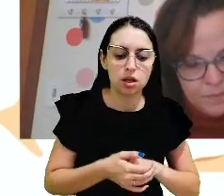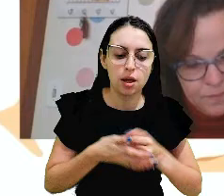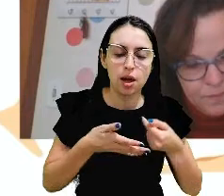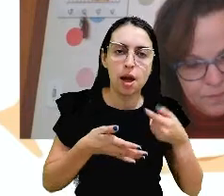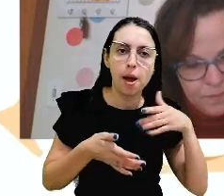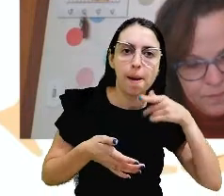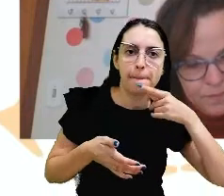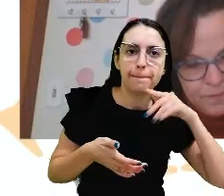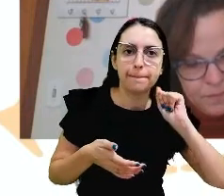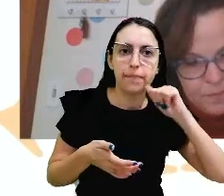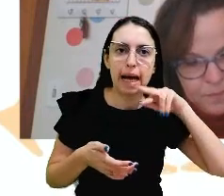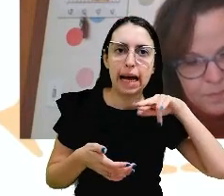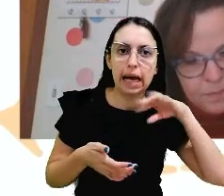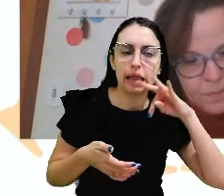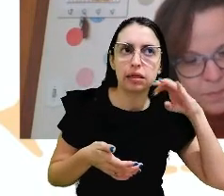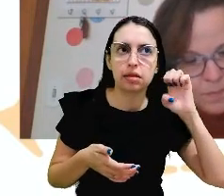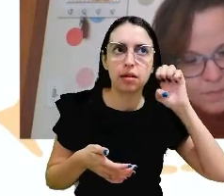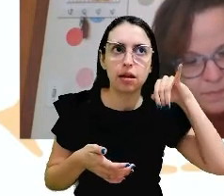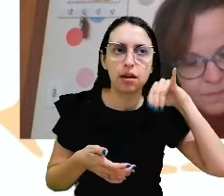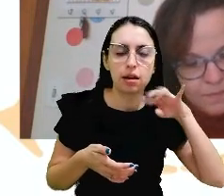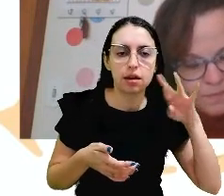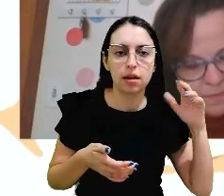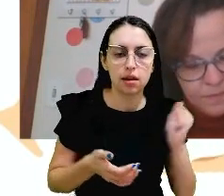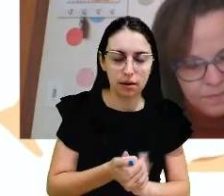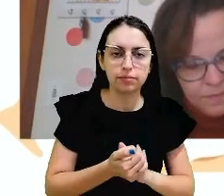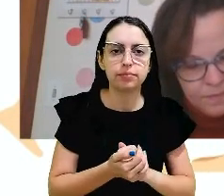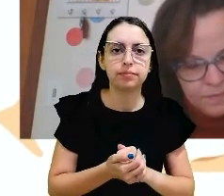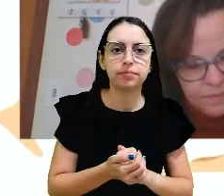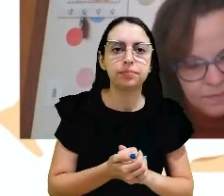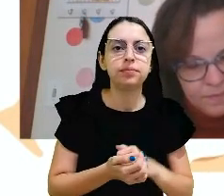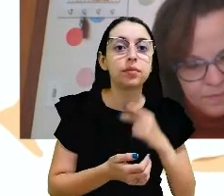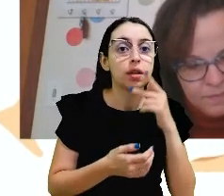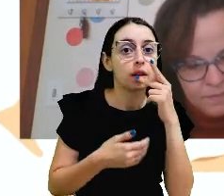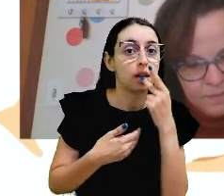no Brasil. Doutora Elaine, está com a palavra.